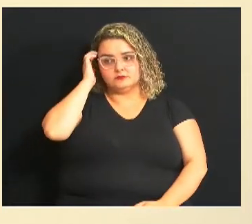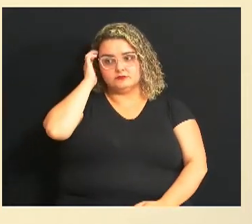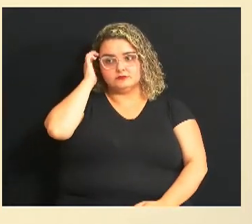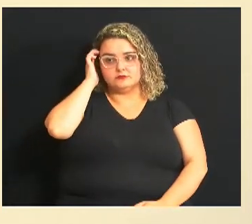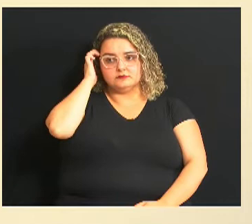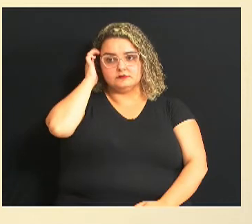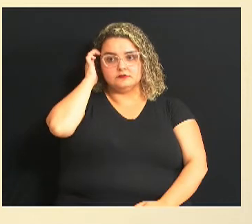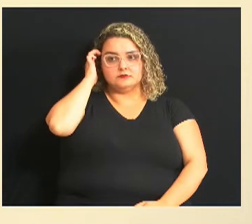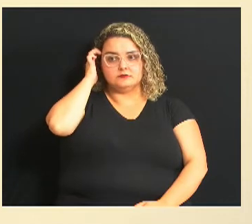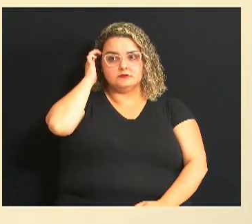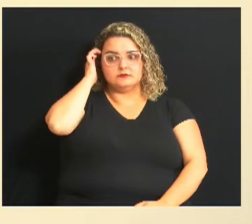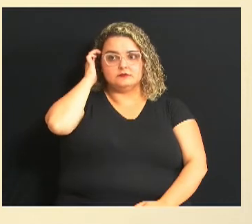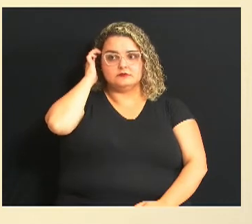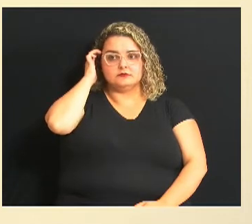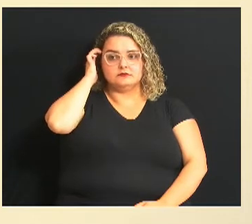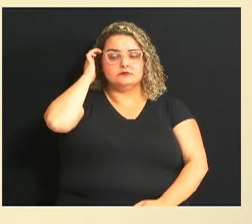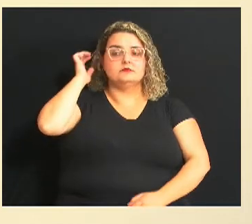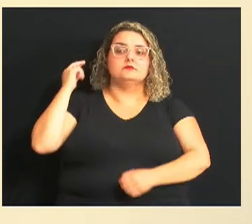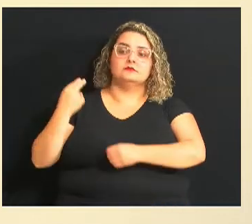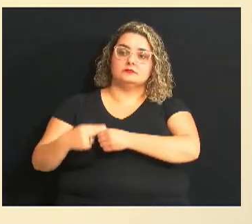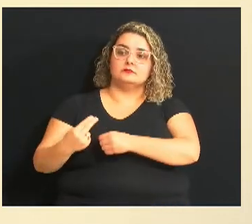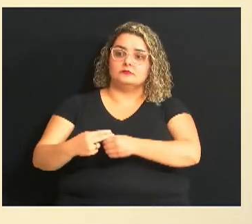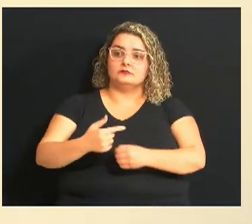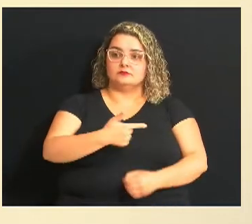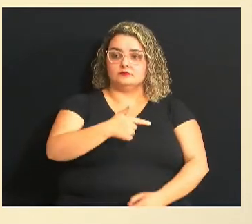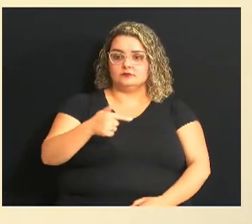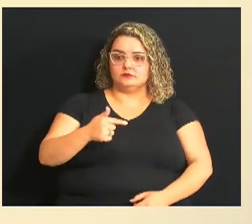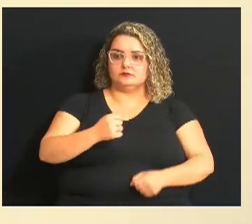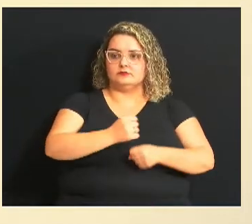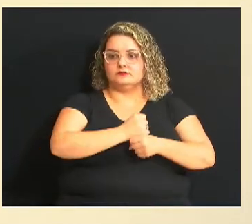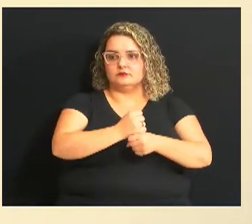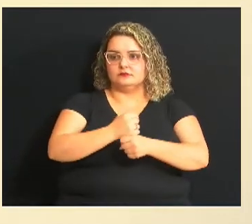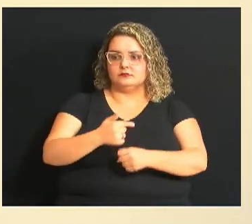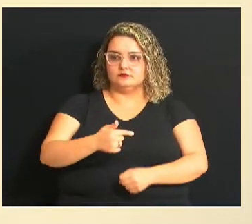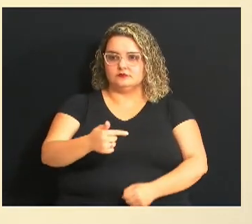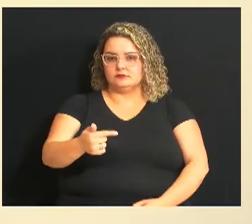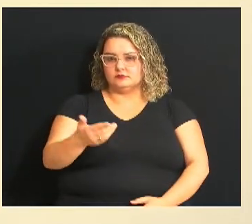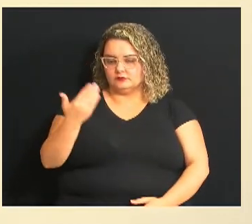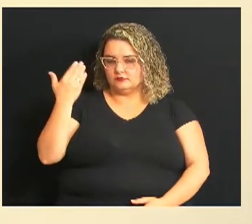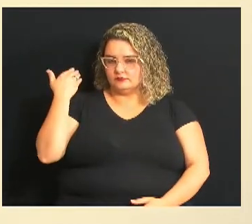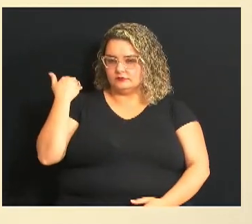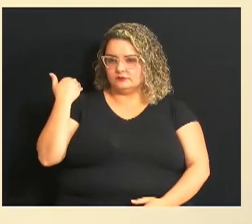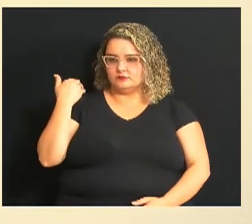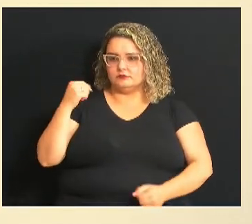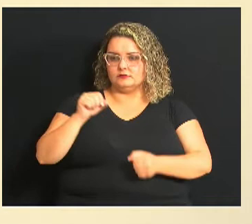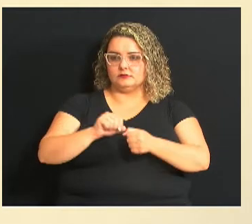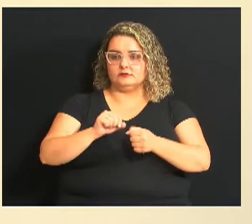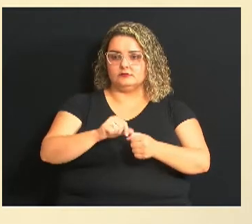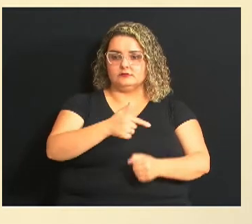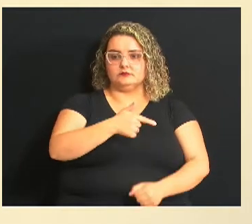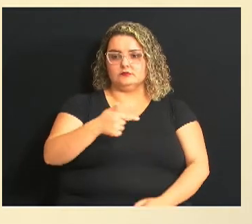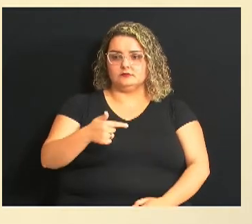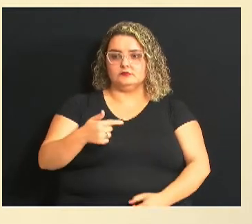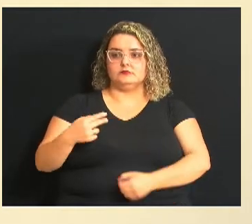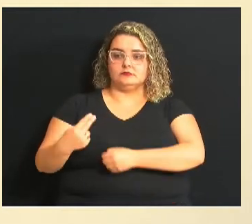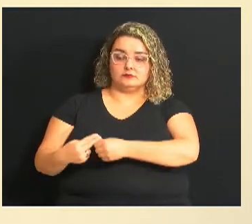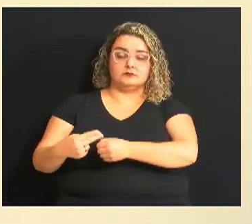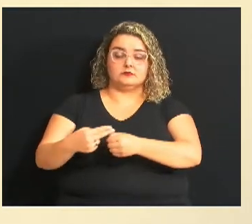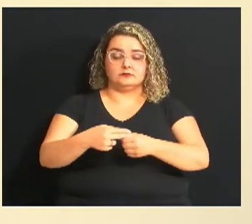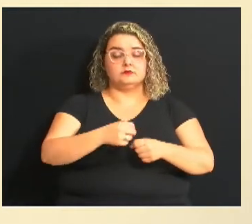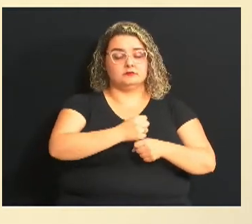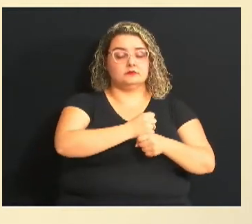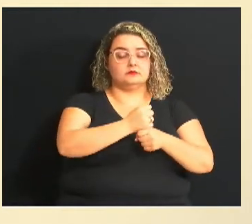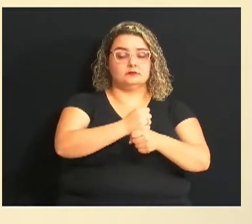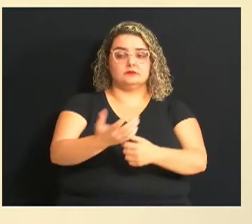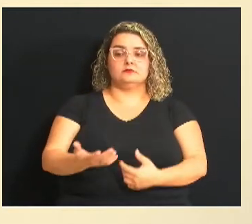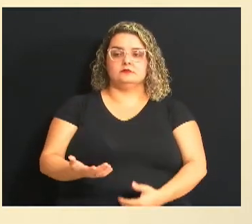na Unicamp já como professor há 27 anos. Essa semana passada, fiz 27 anos de Unicamp e ali eu construí